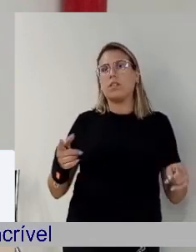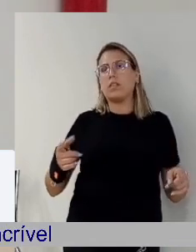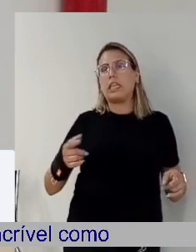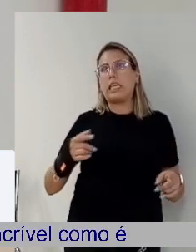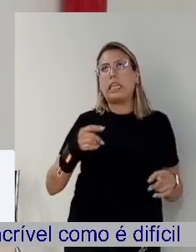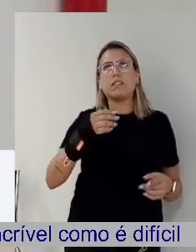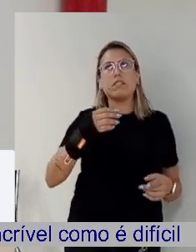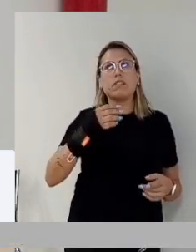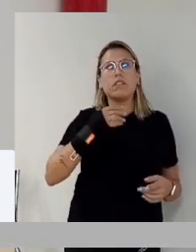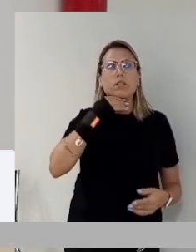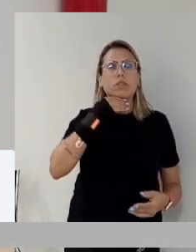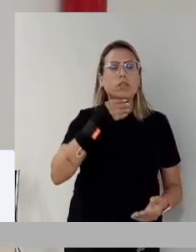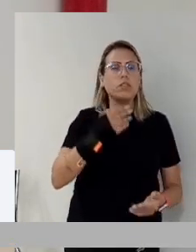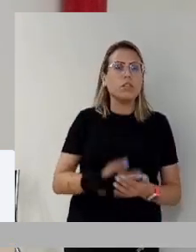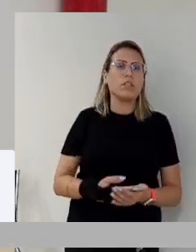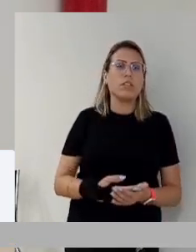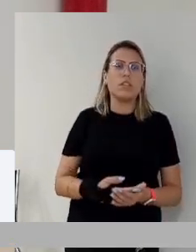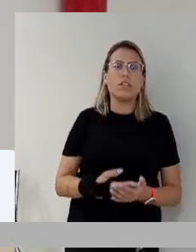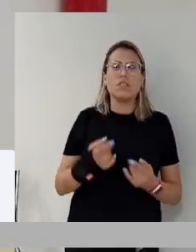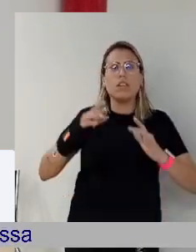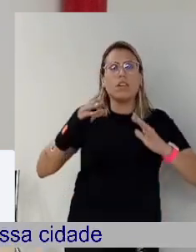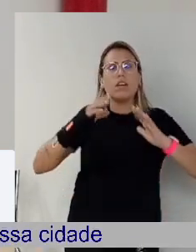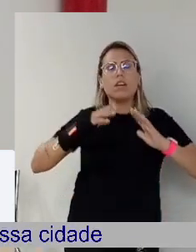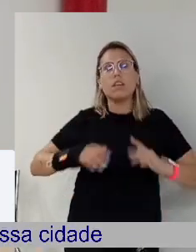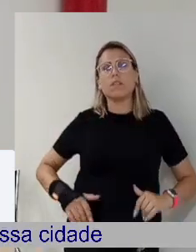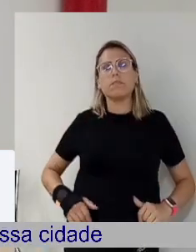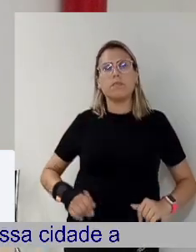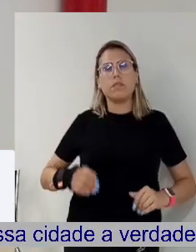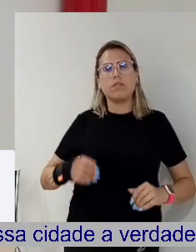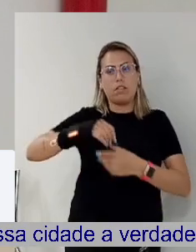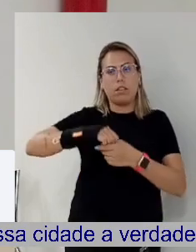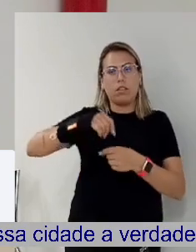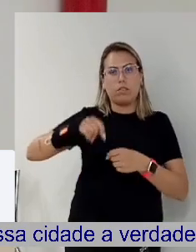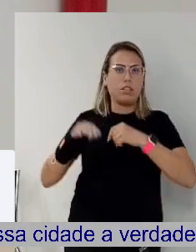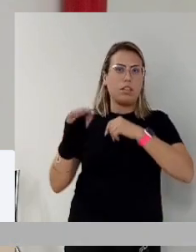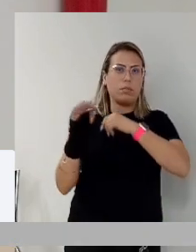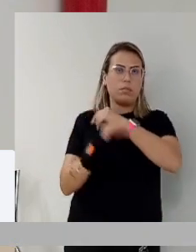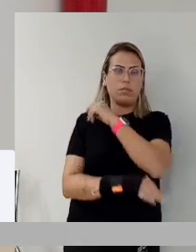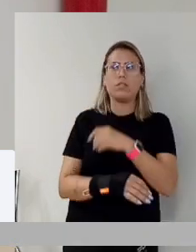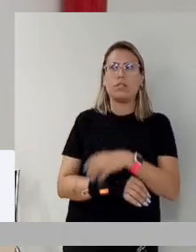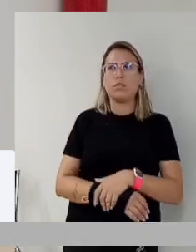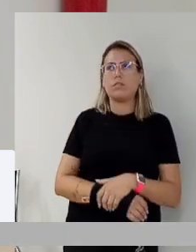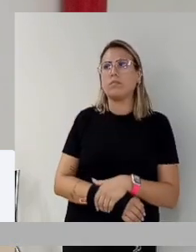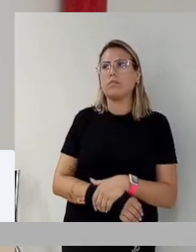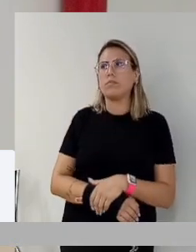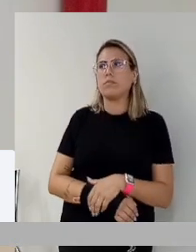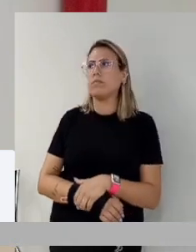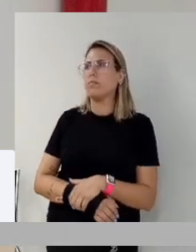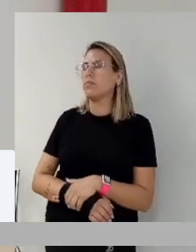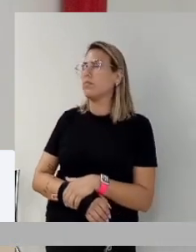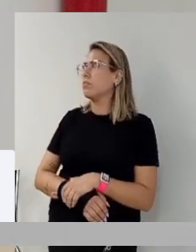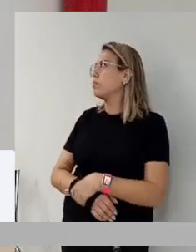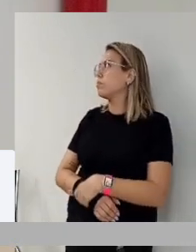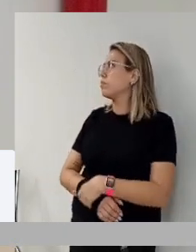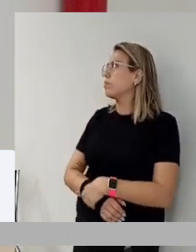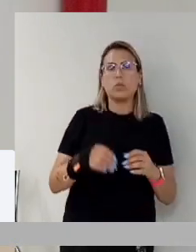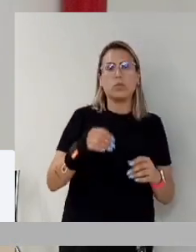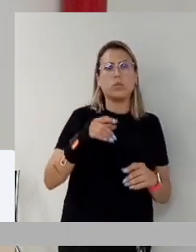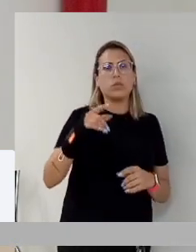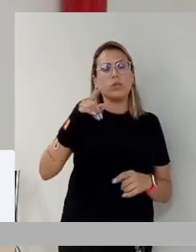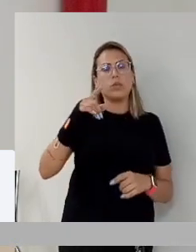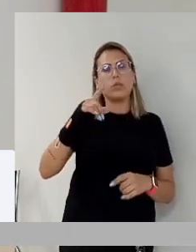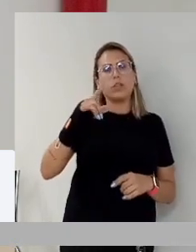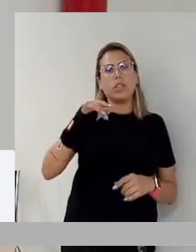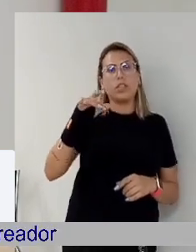difícil fazer uma limpeza pública dentro dessa cidade a verdade é essa a questão dos licenciamento Tim